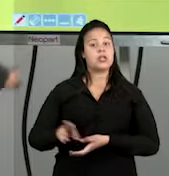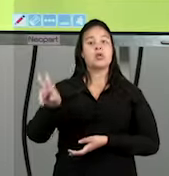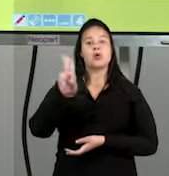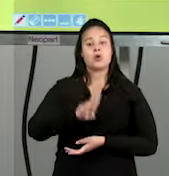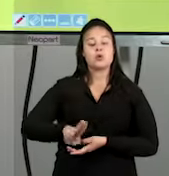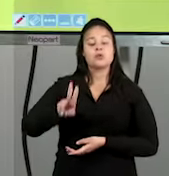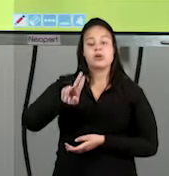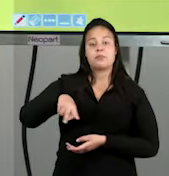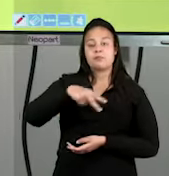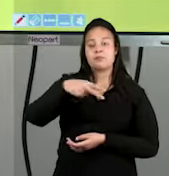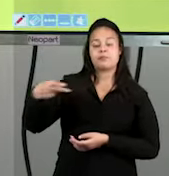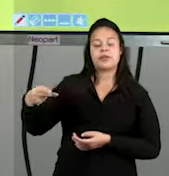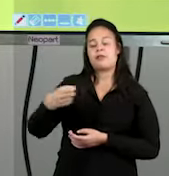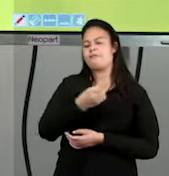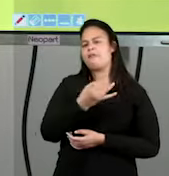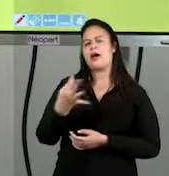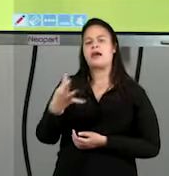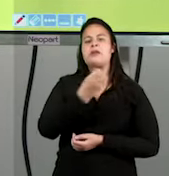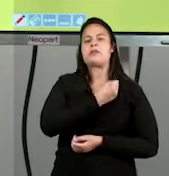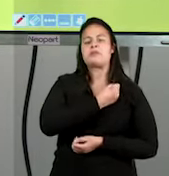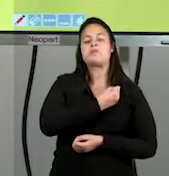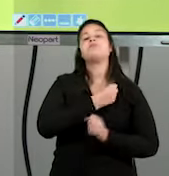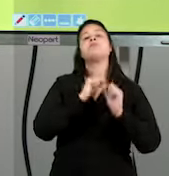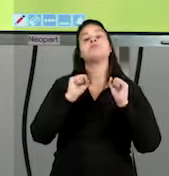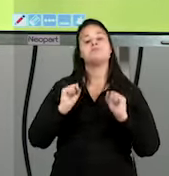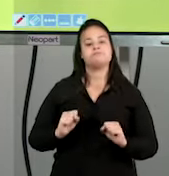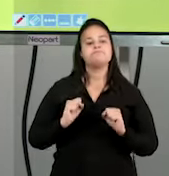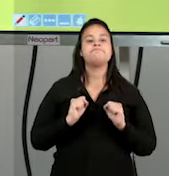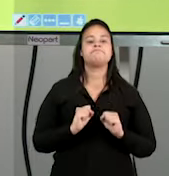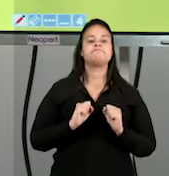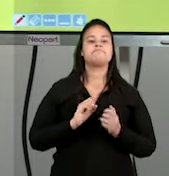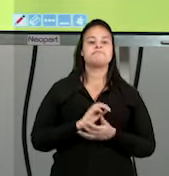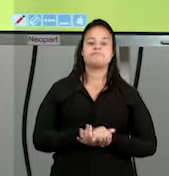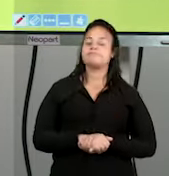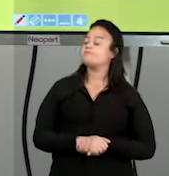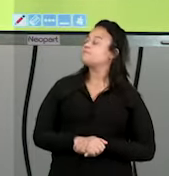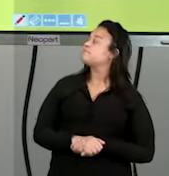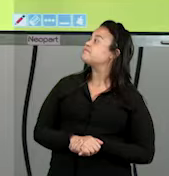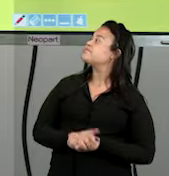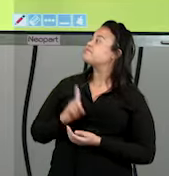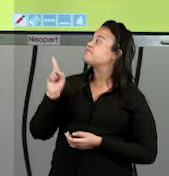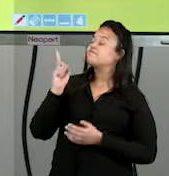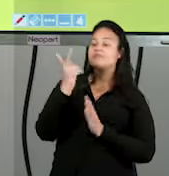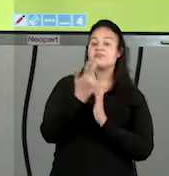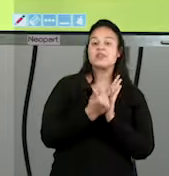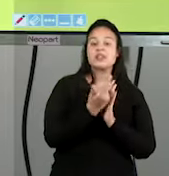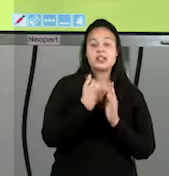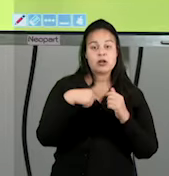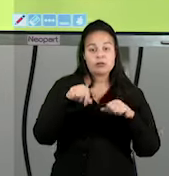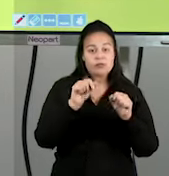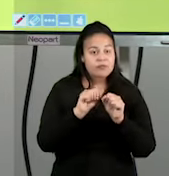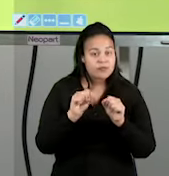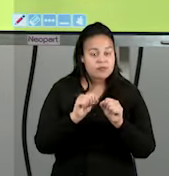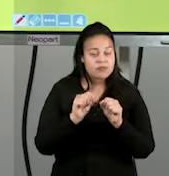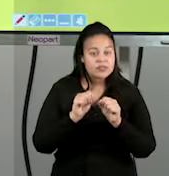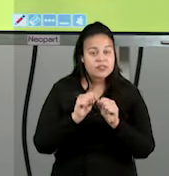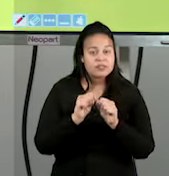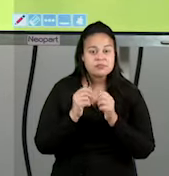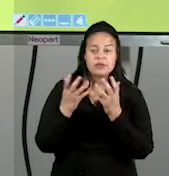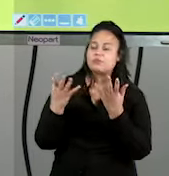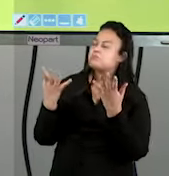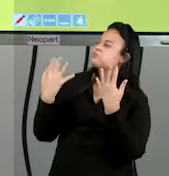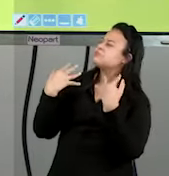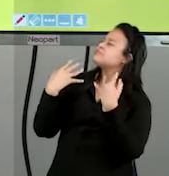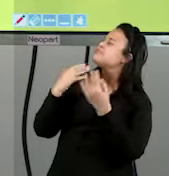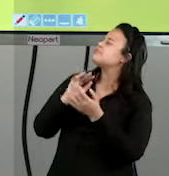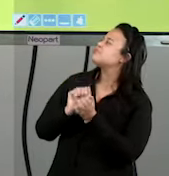com vários valores. Aqui, olha, eu fiz um desenho para vocês apreciarem